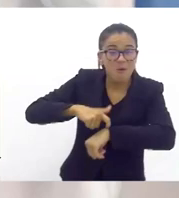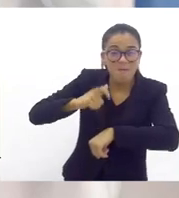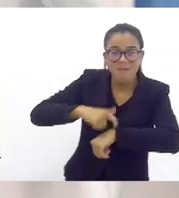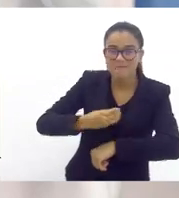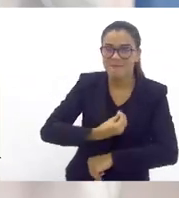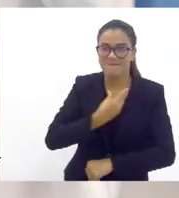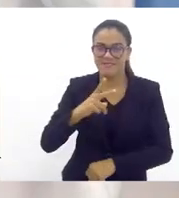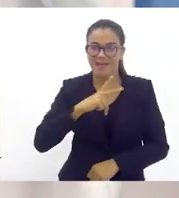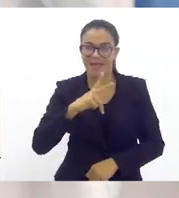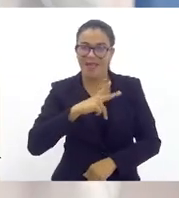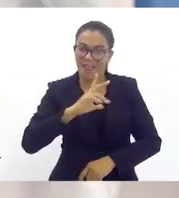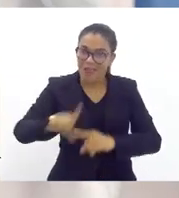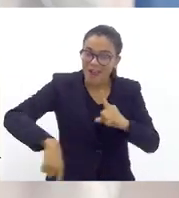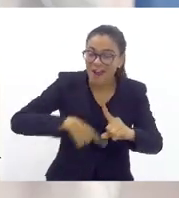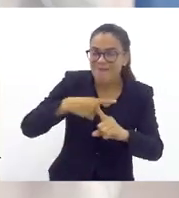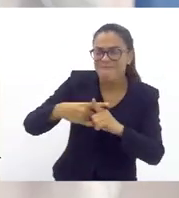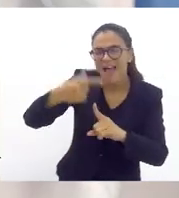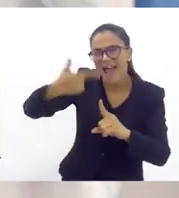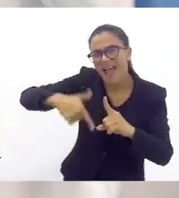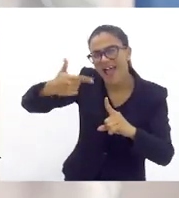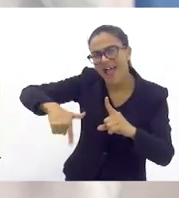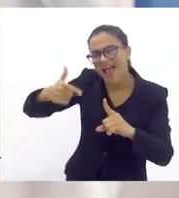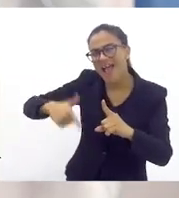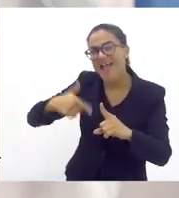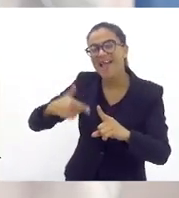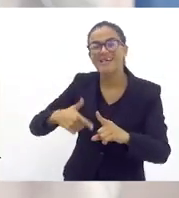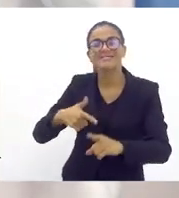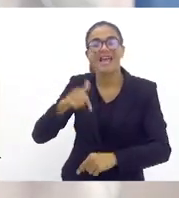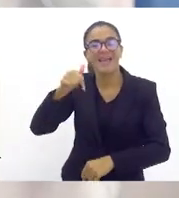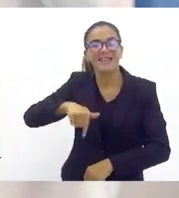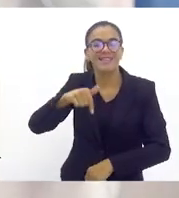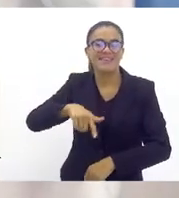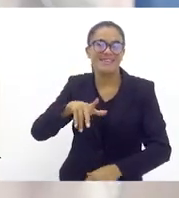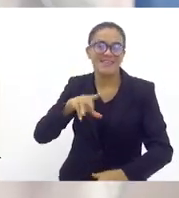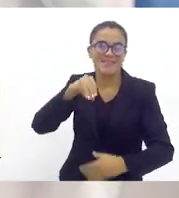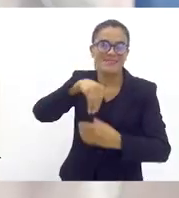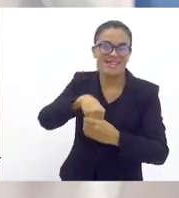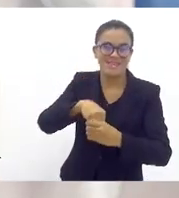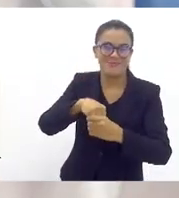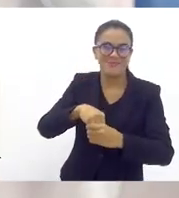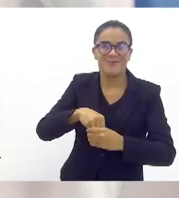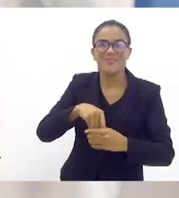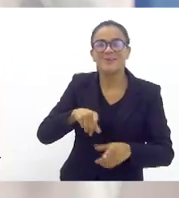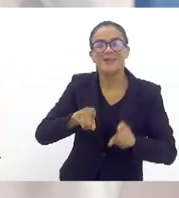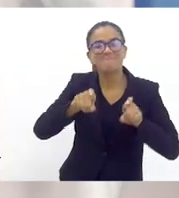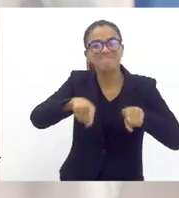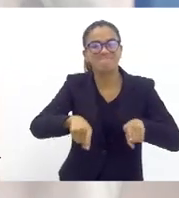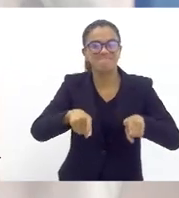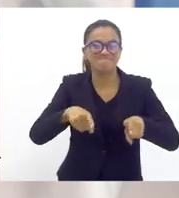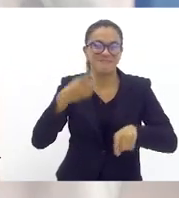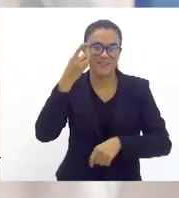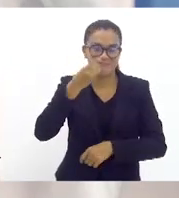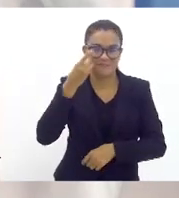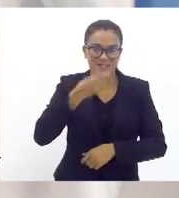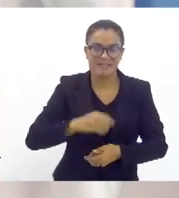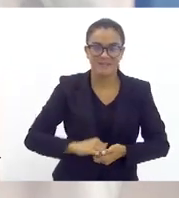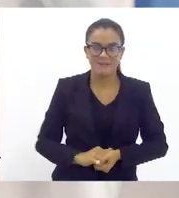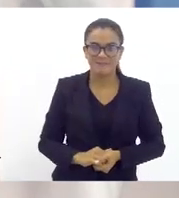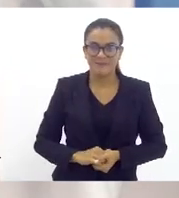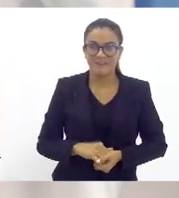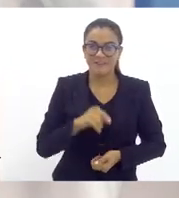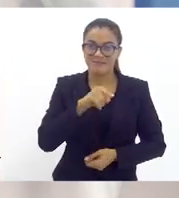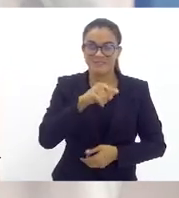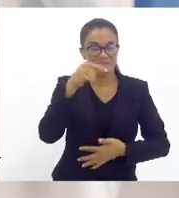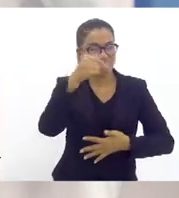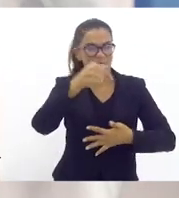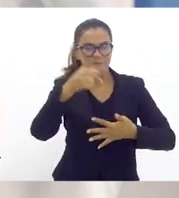pessoal, e agora mais do que isso aqui na construção dessa mandata. Muitíssimo obrigada. Acho que você coloca